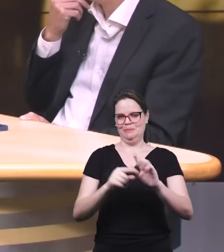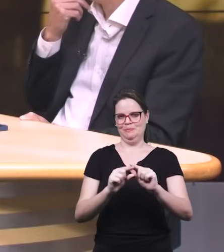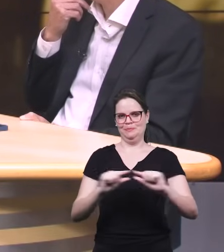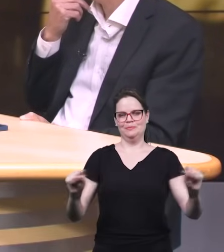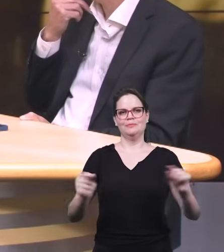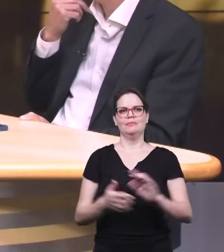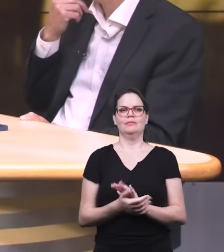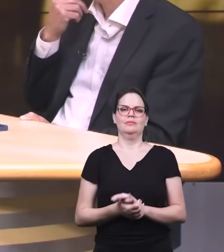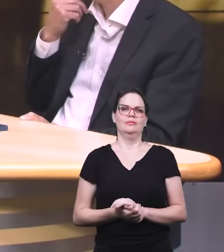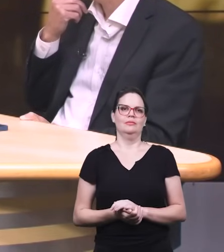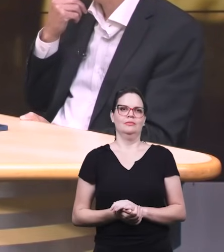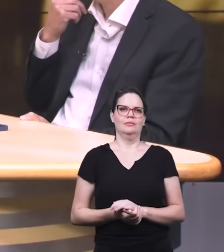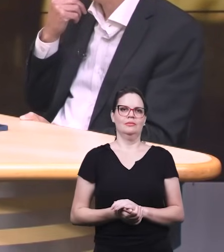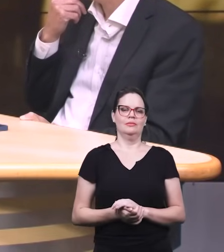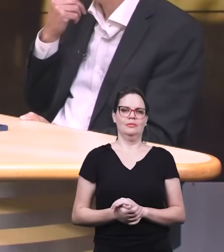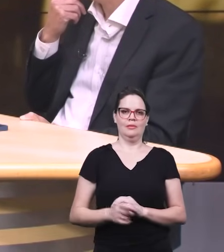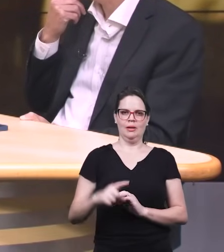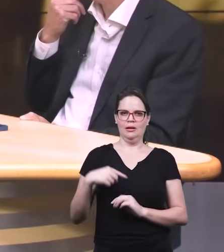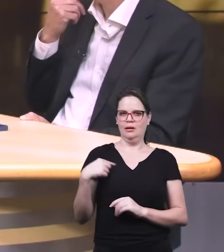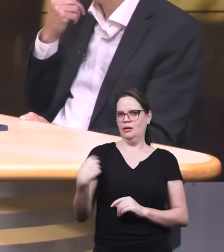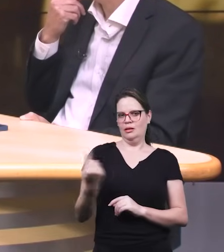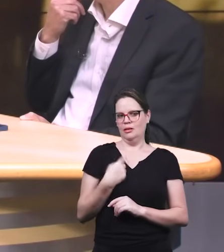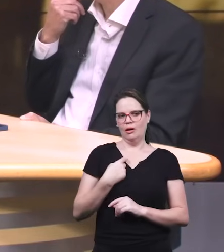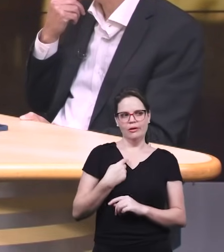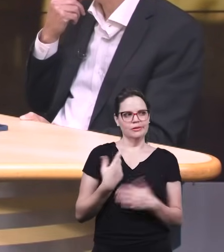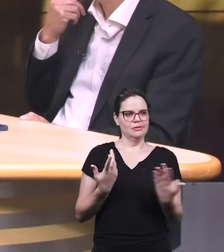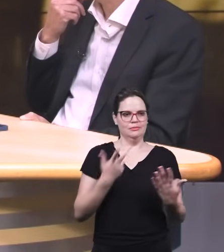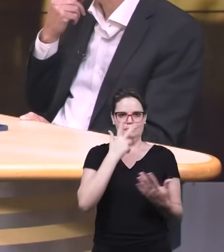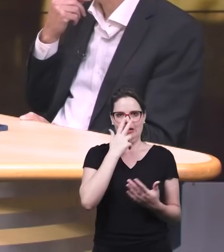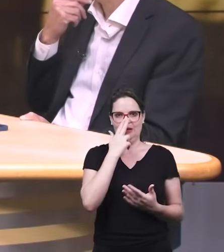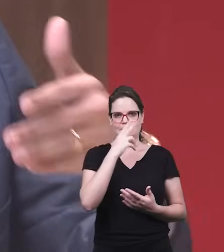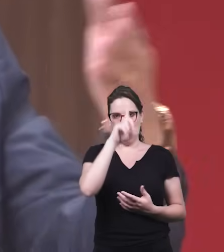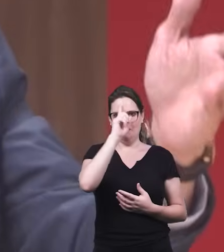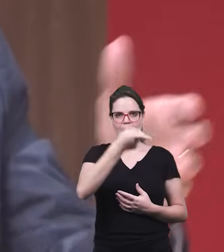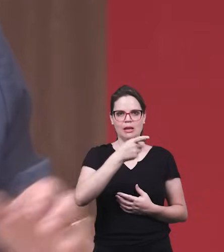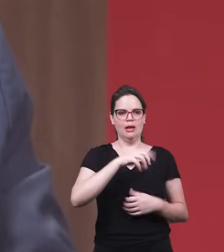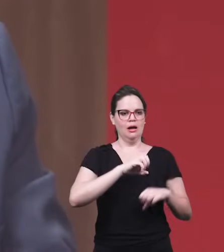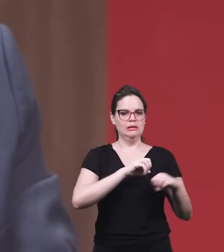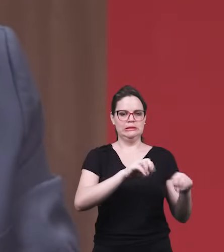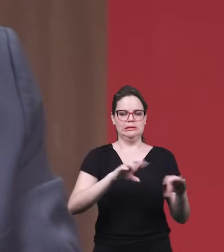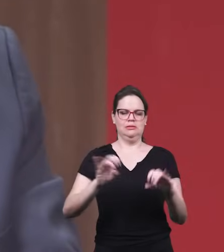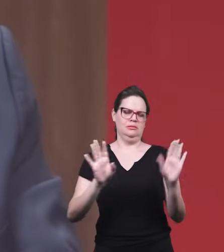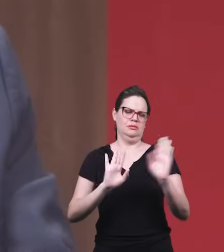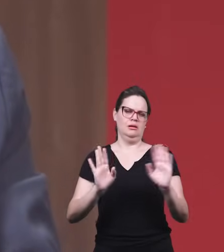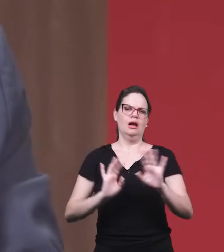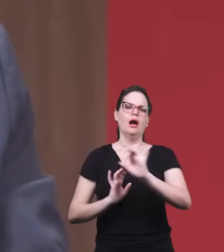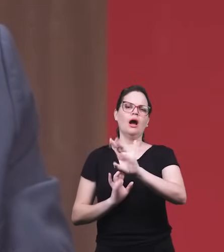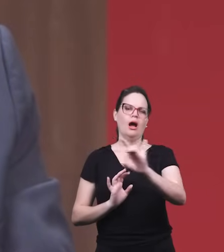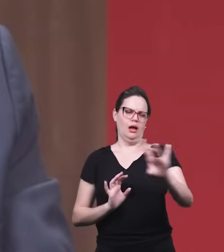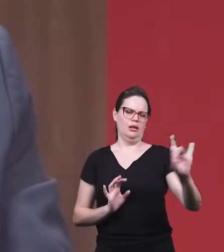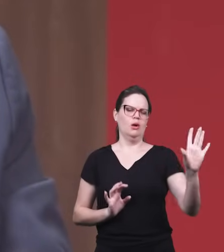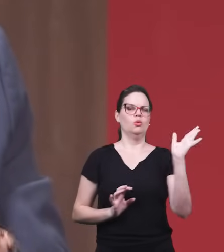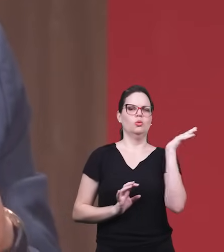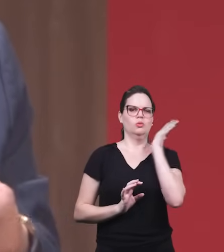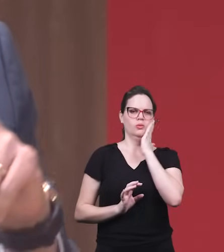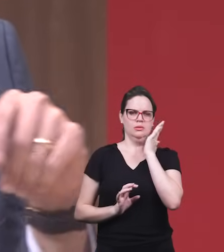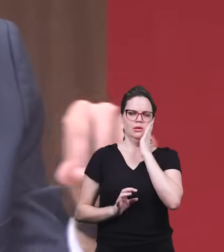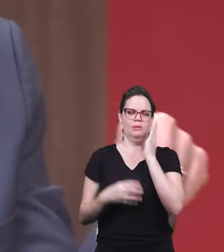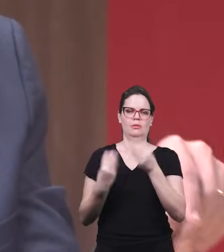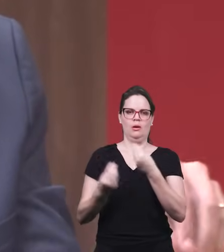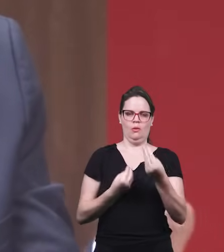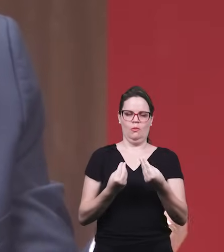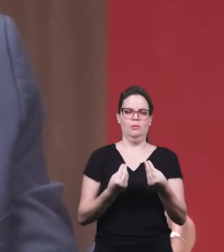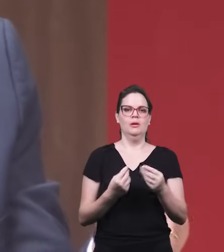de ensinar ninguém a isso, porque a criação dos filhos tem que ser de acordo com o que os companheiros estão dizendo aqui. Mas olha o que ela